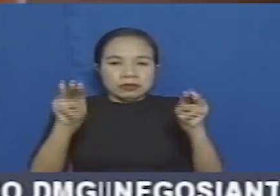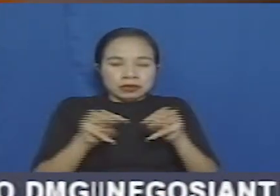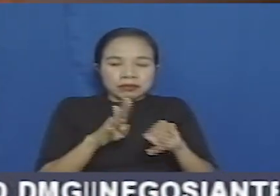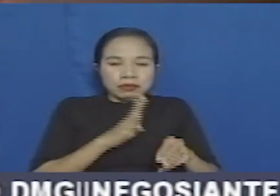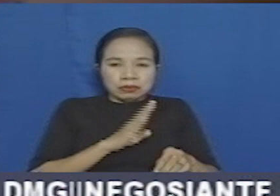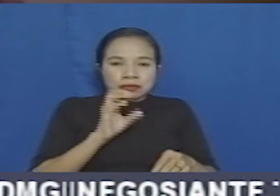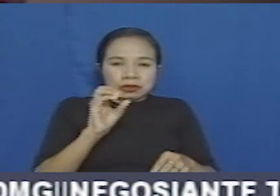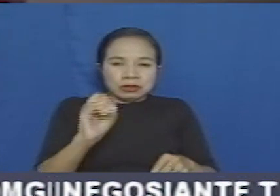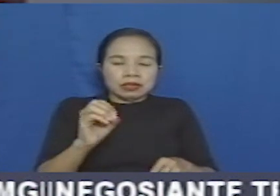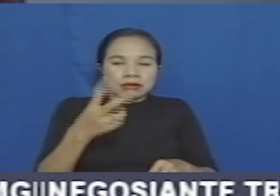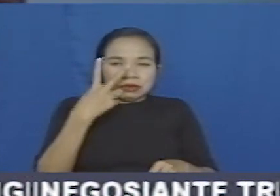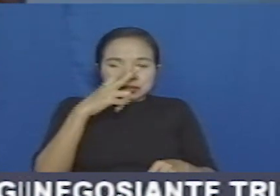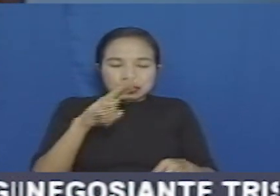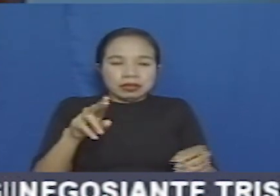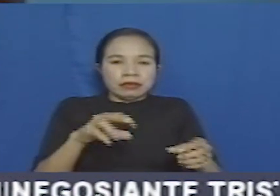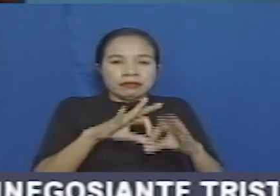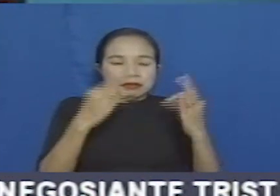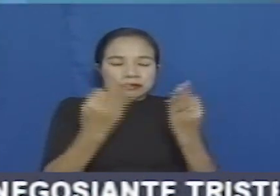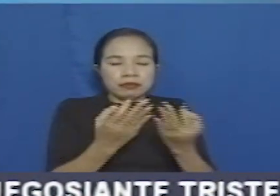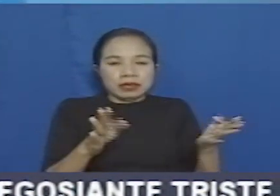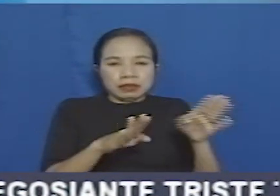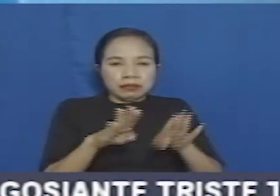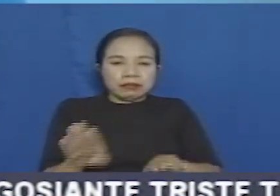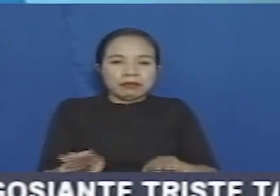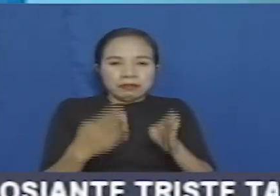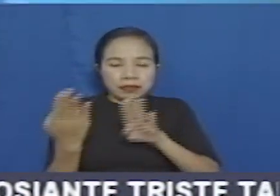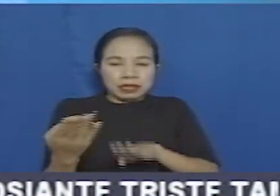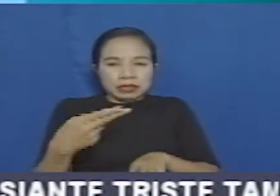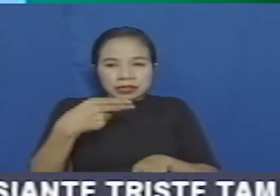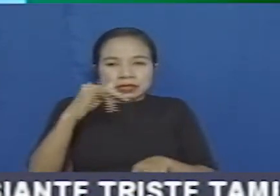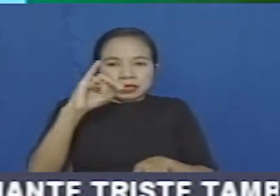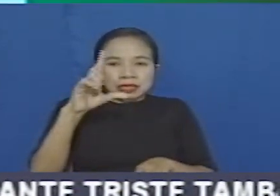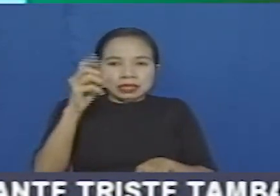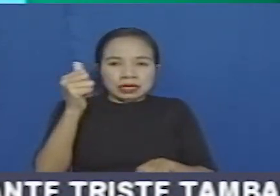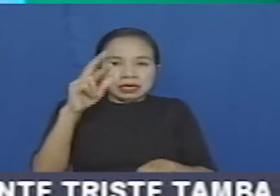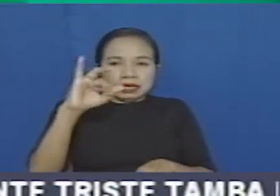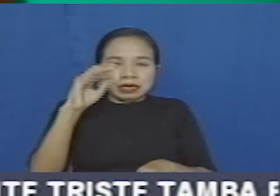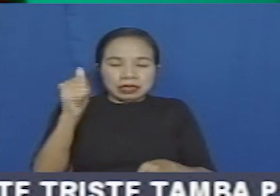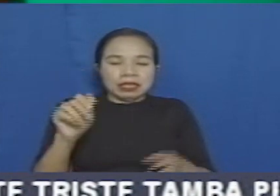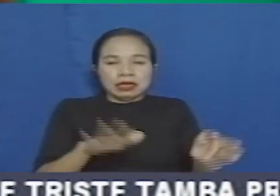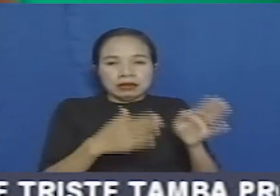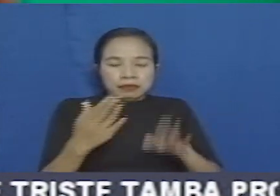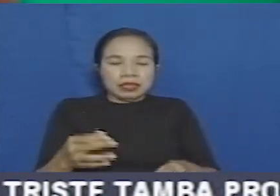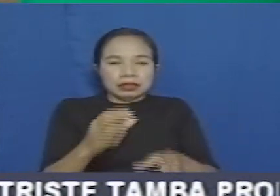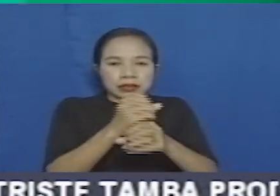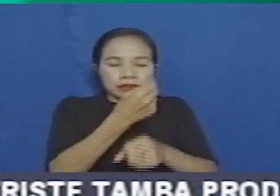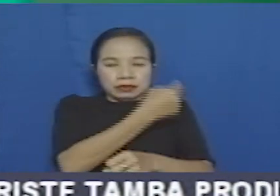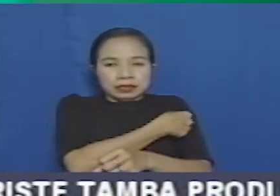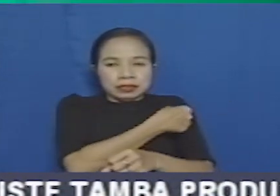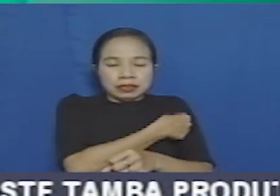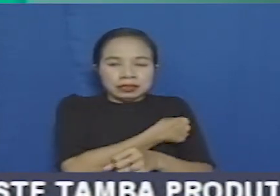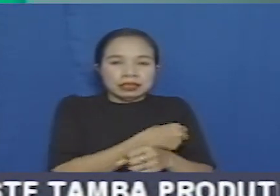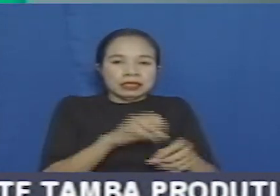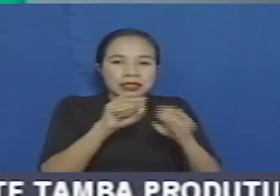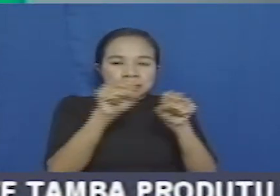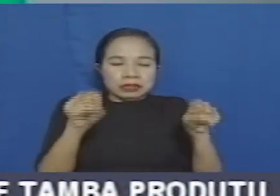Bobonaro, onde visita a família Matebian e Lária de Jesus, nebe acoto isso foi em cima vacina AstraZeneca e